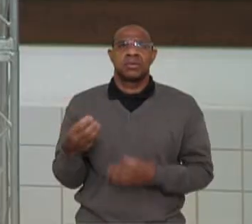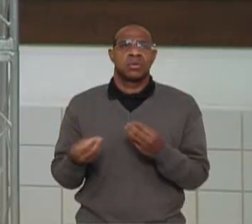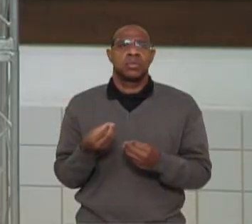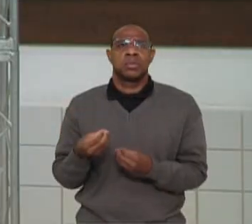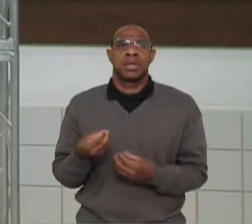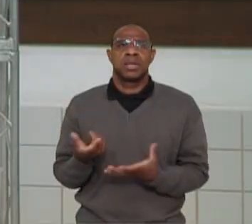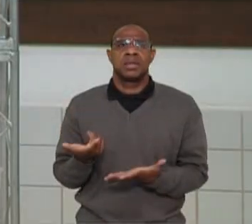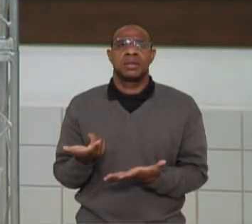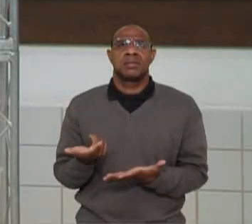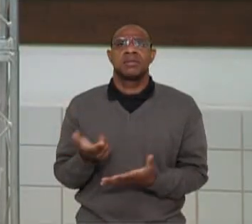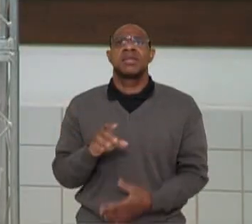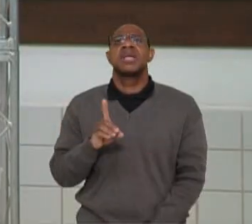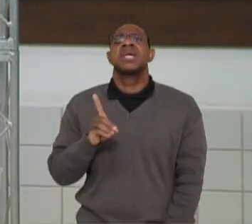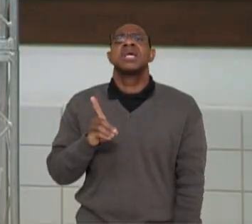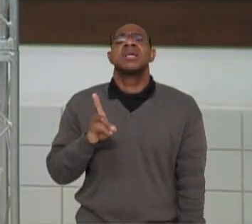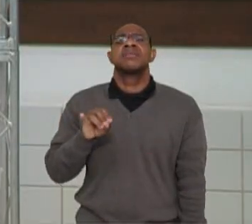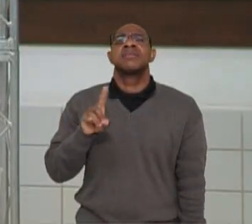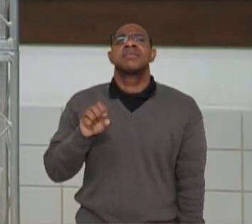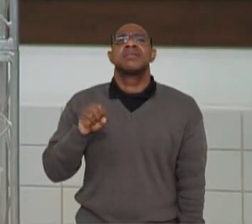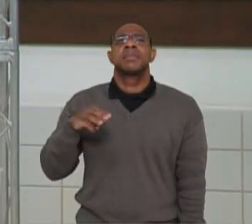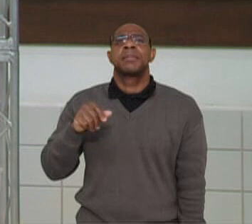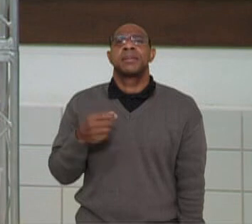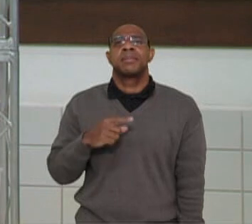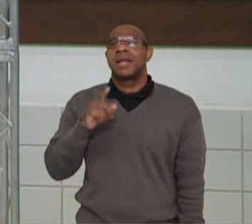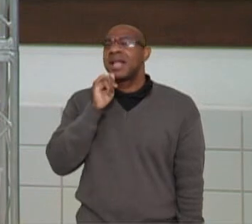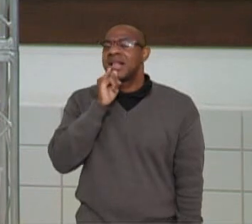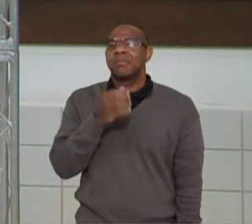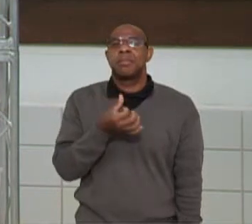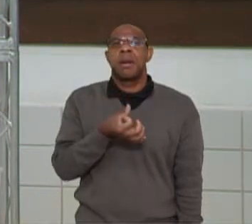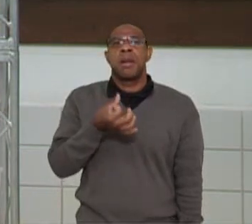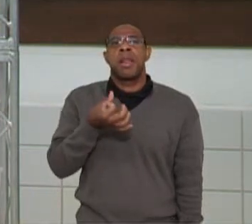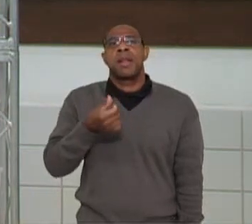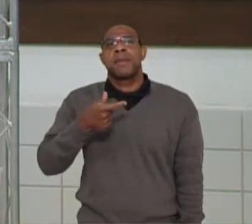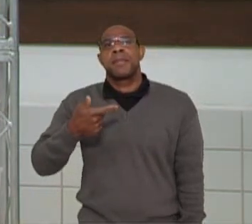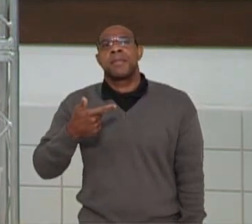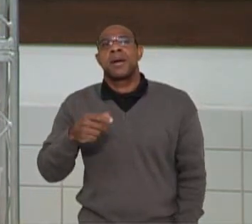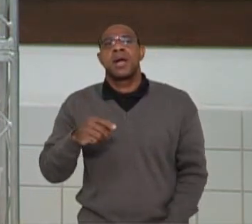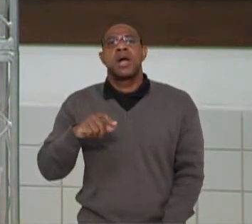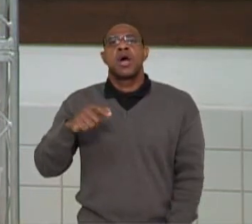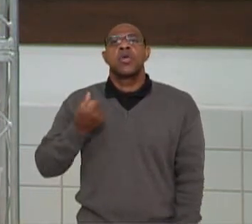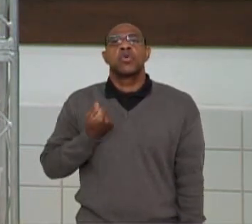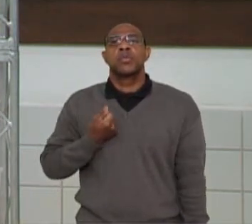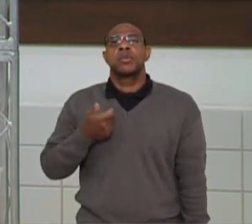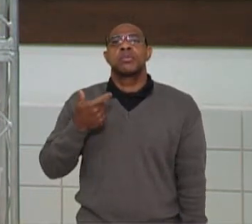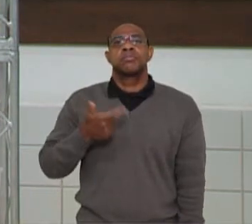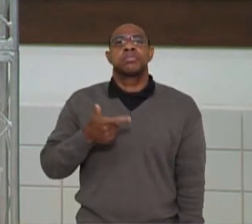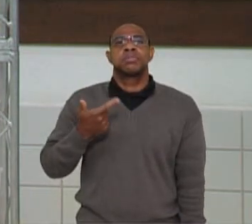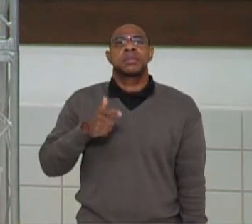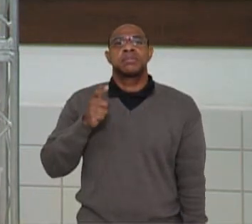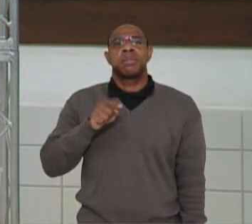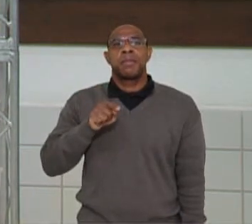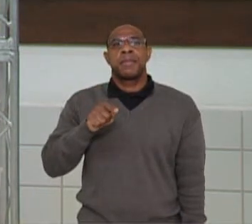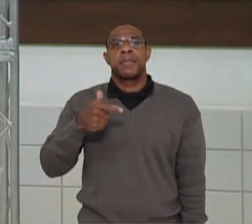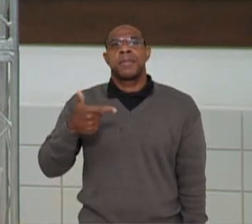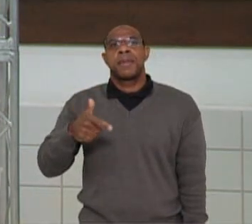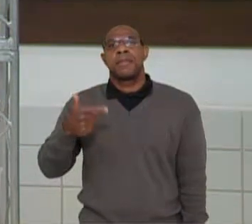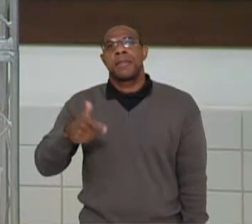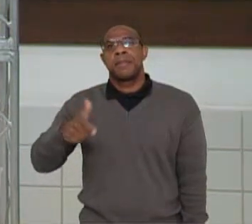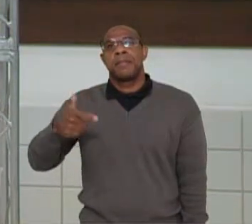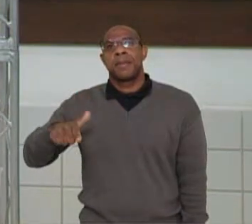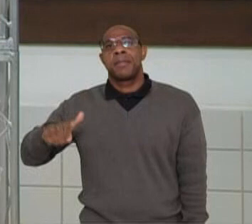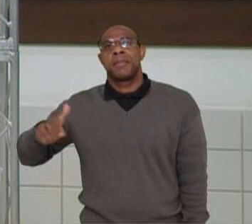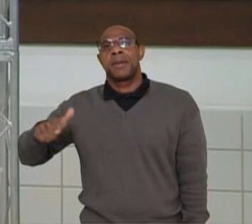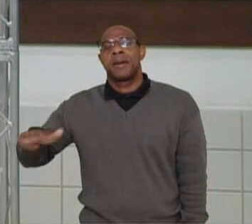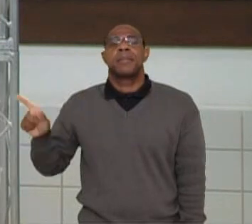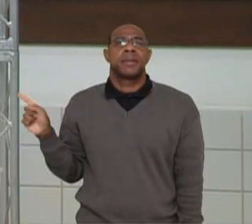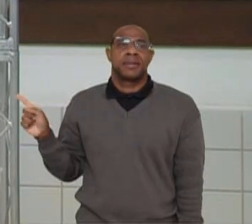Eu sei que é uma dízima periódica porque a dízima periódica é um número racional. E o que é um número racional? É todo aquele número que pode ser escrito na forma de